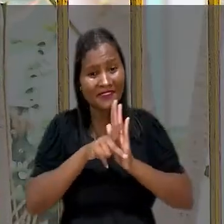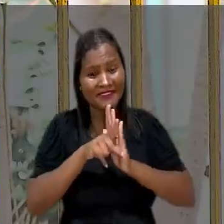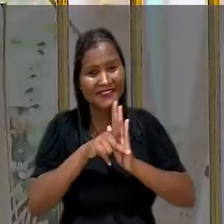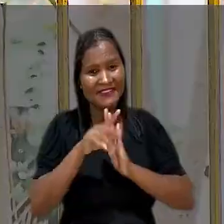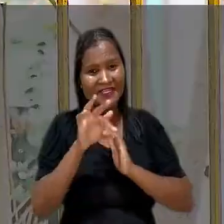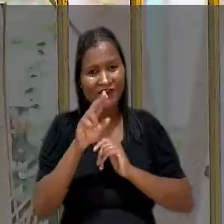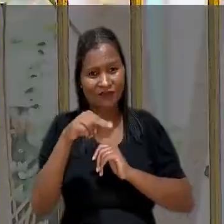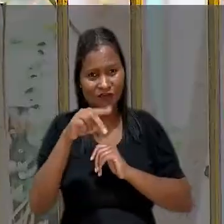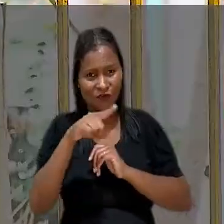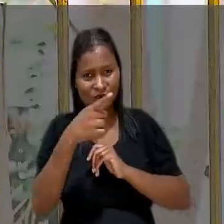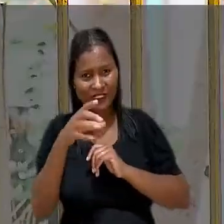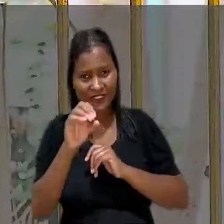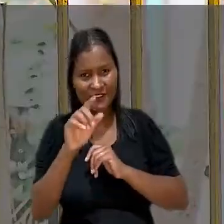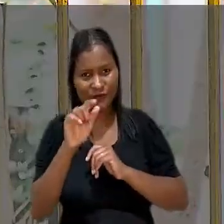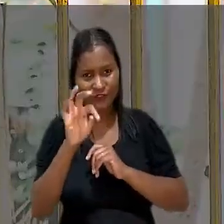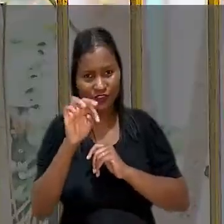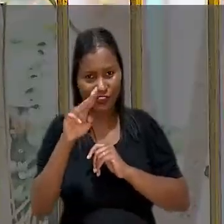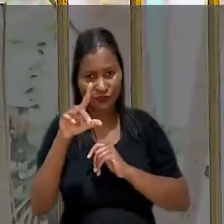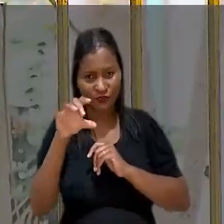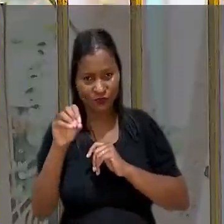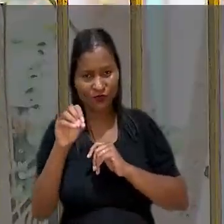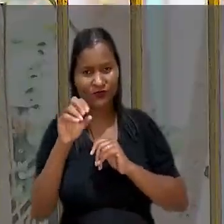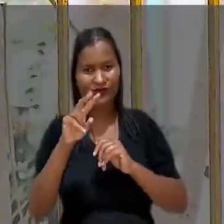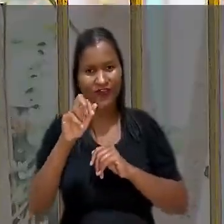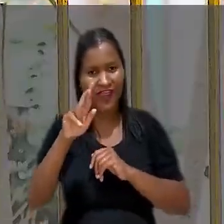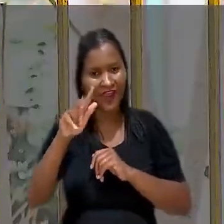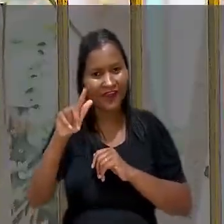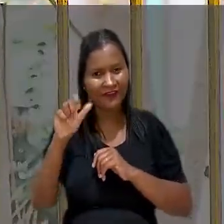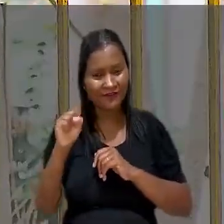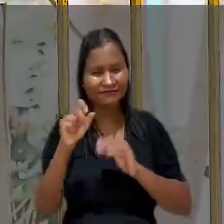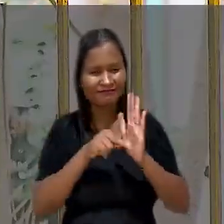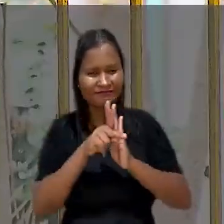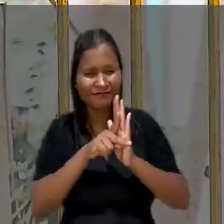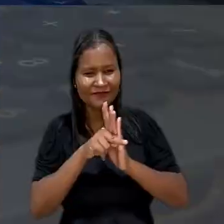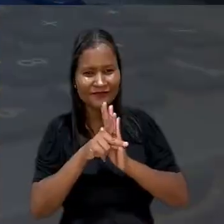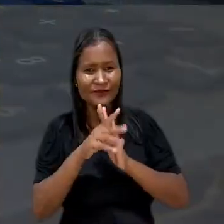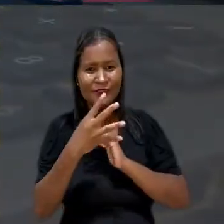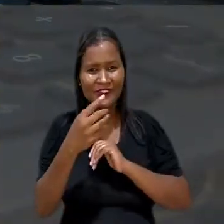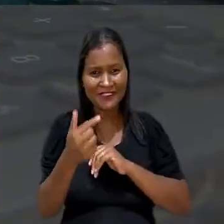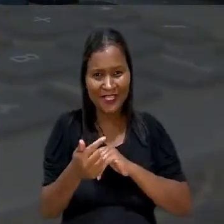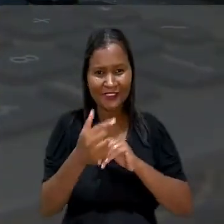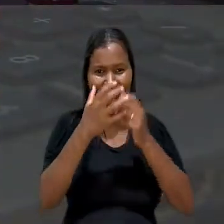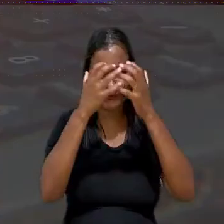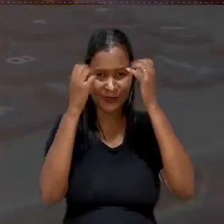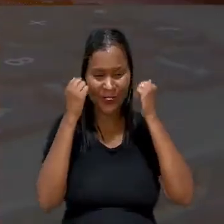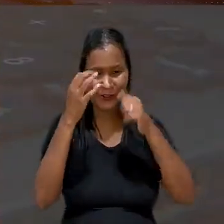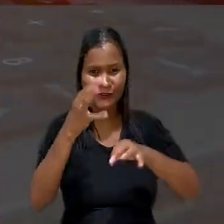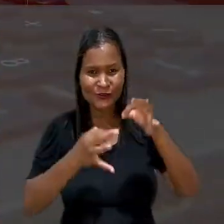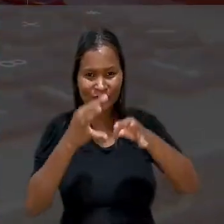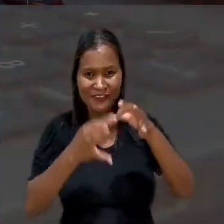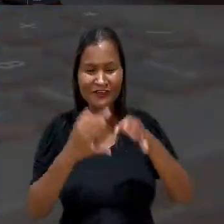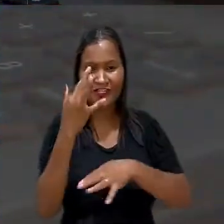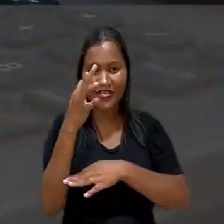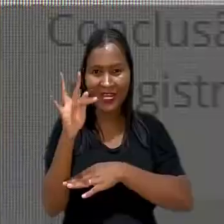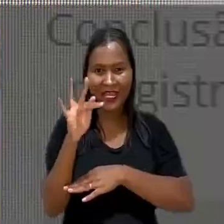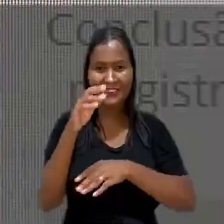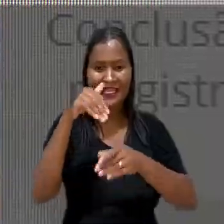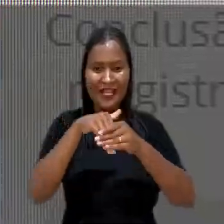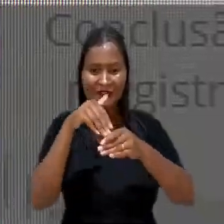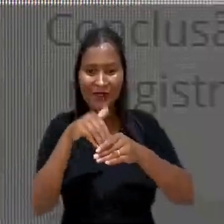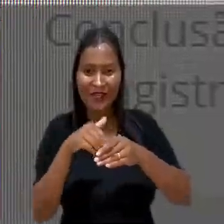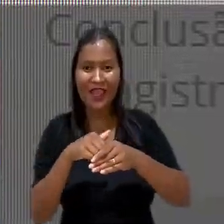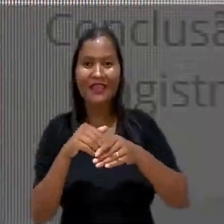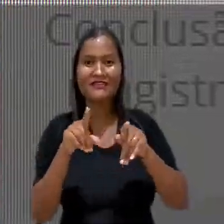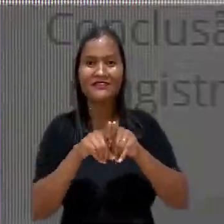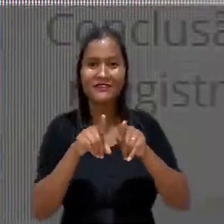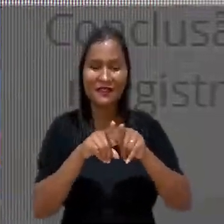Vargas mapeou 47 tribunais brasileiros, incluindo tribunais de justiça federais, eleitorais e tribunais regionais do